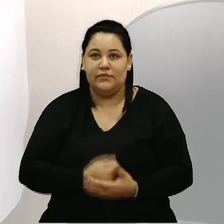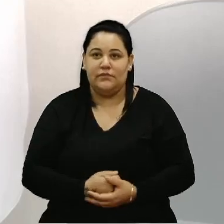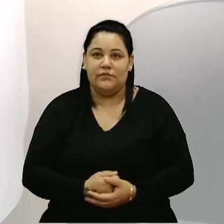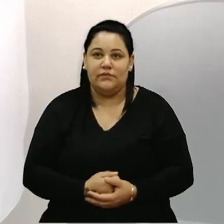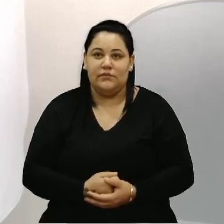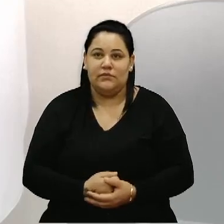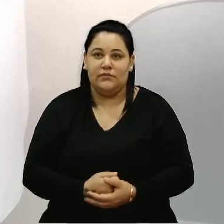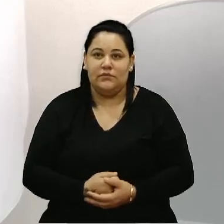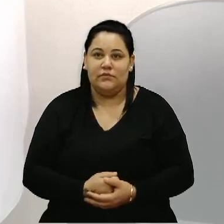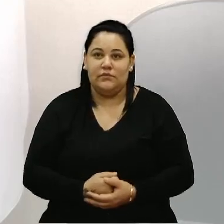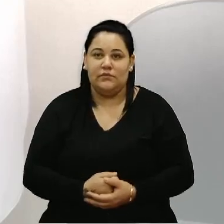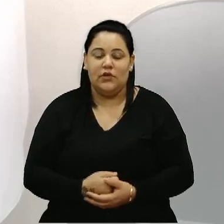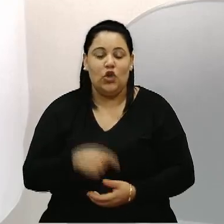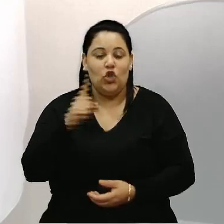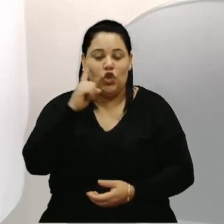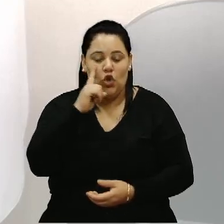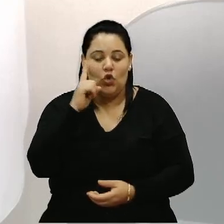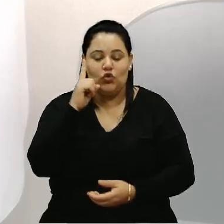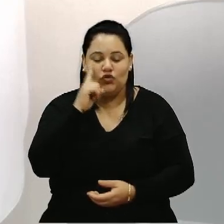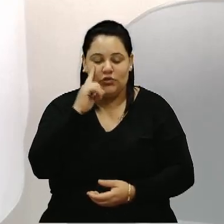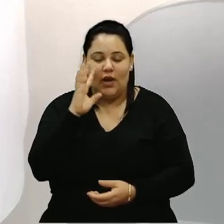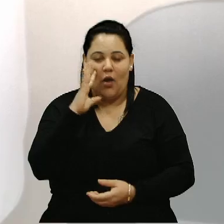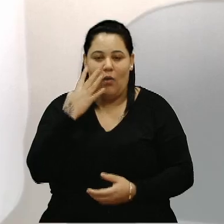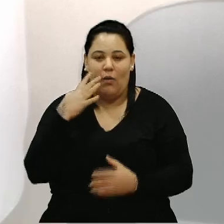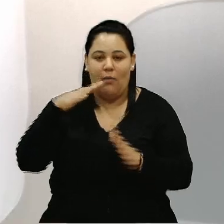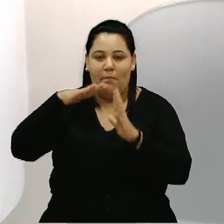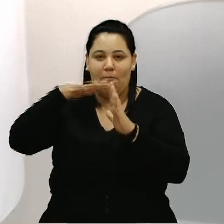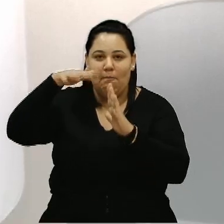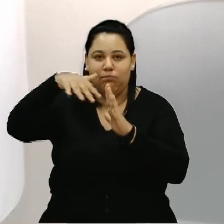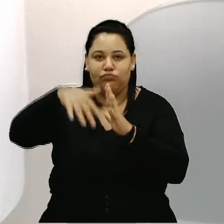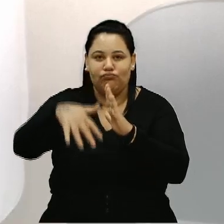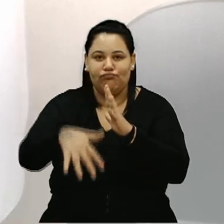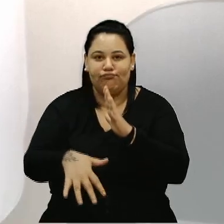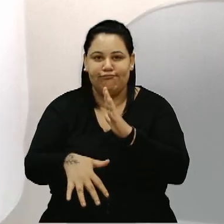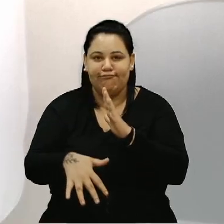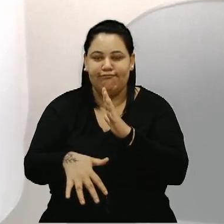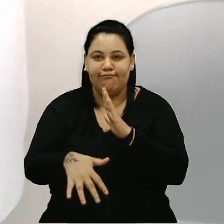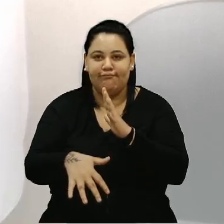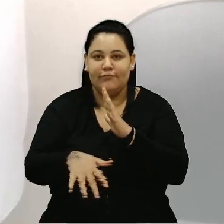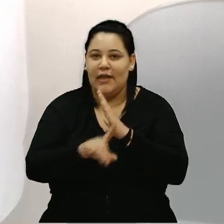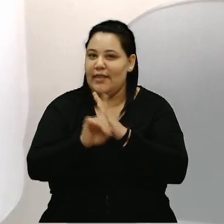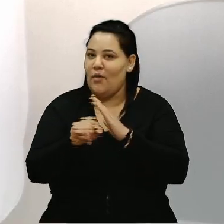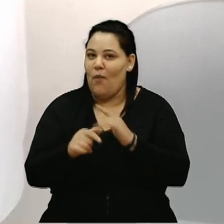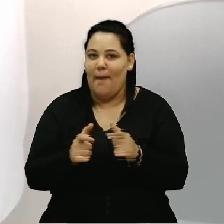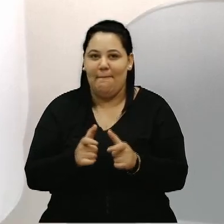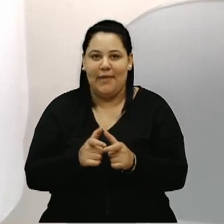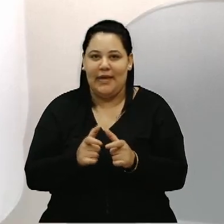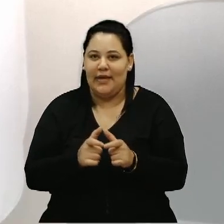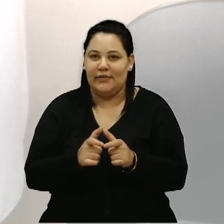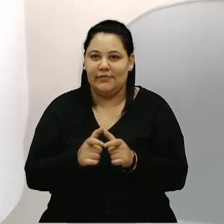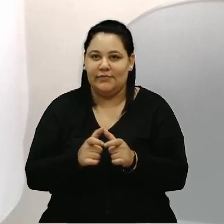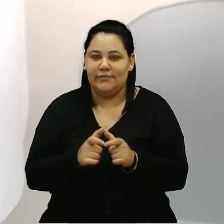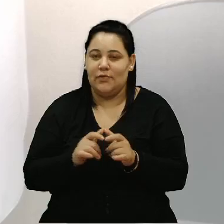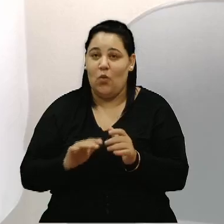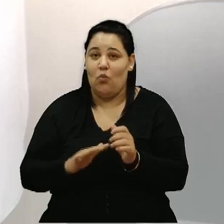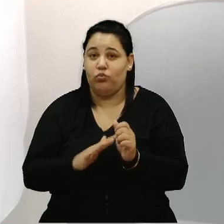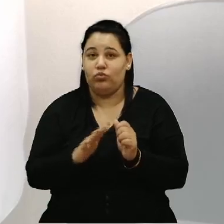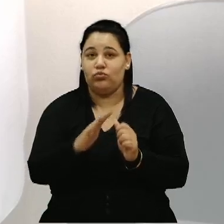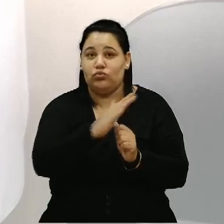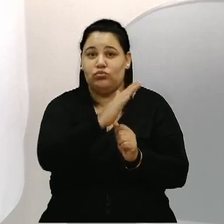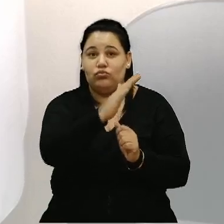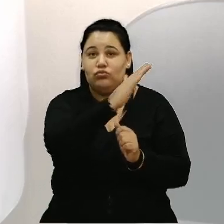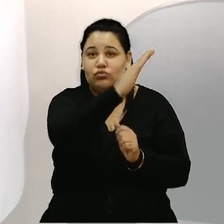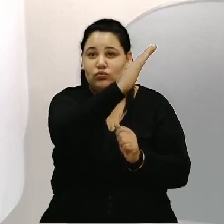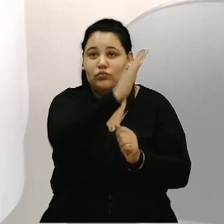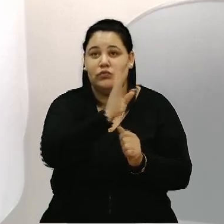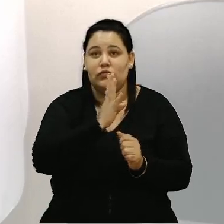Todos os dias tem um desmoronamento. Todos os dias. E não é pequeno aquele morro. O vereador Ues conhece bem, que é bem perto